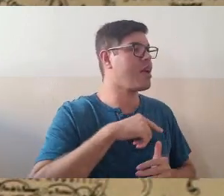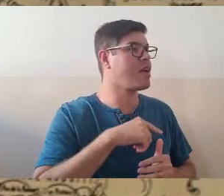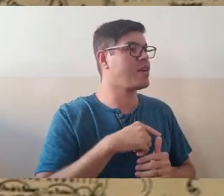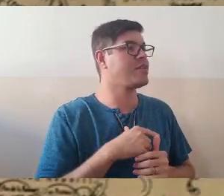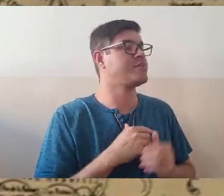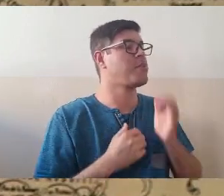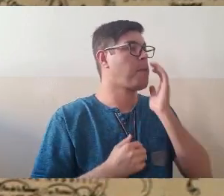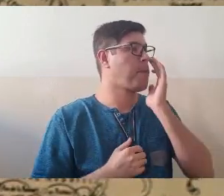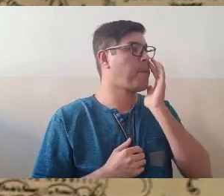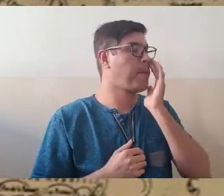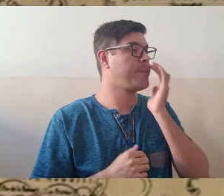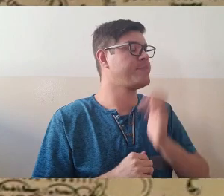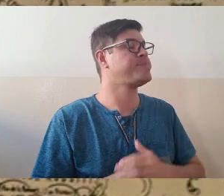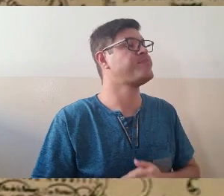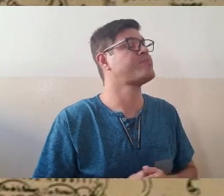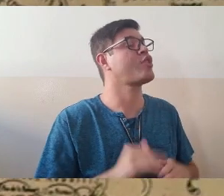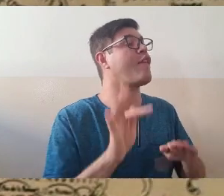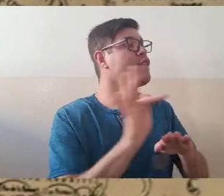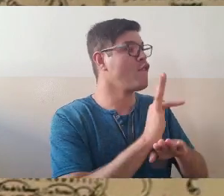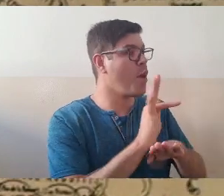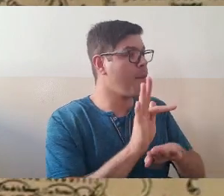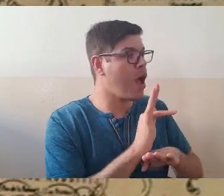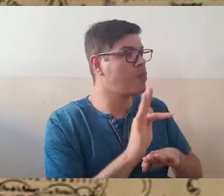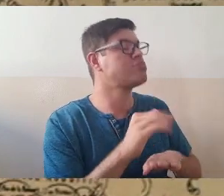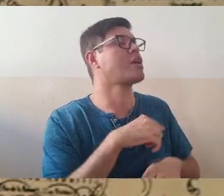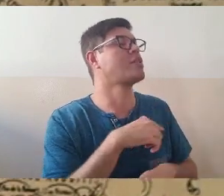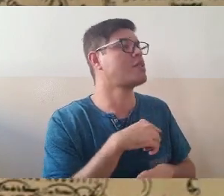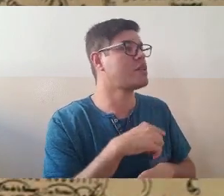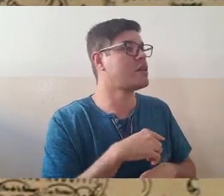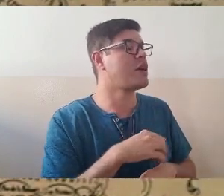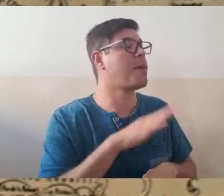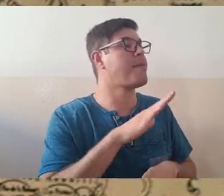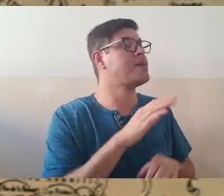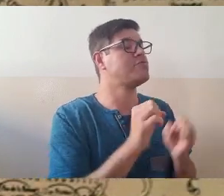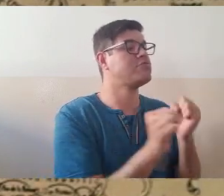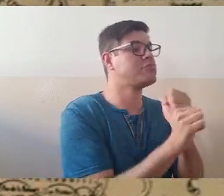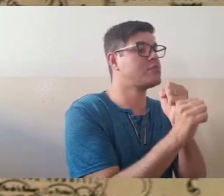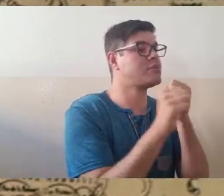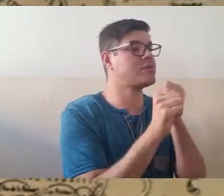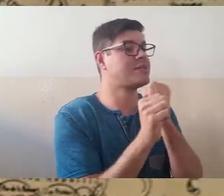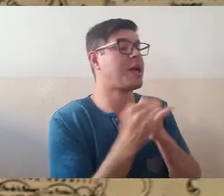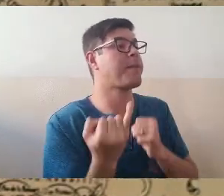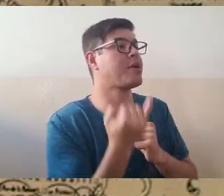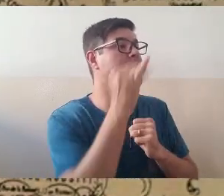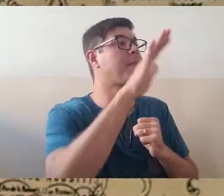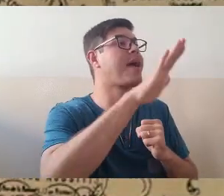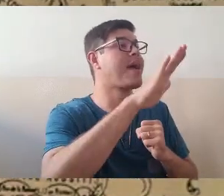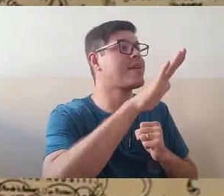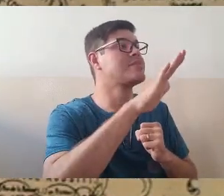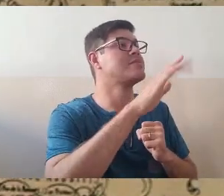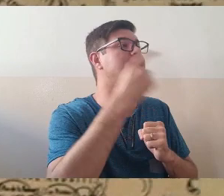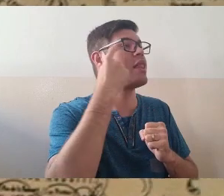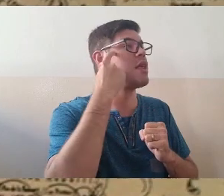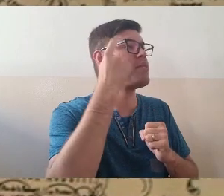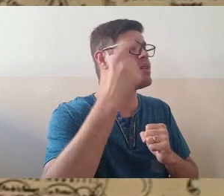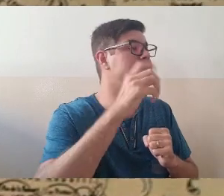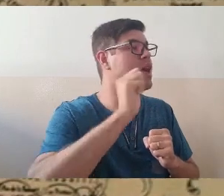enfim, e de reconstrução, de diálogo, que foi muito importante. Mas eu tenho lembrança da banda, Gil,